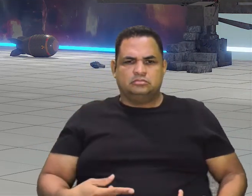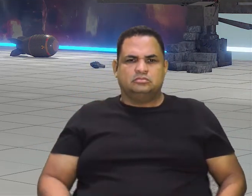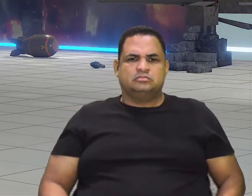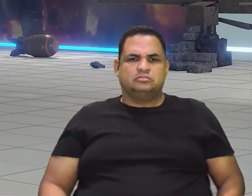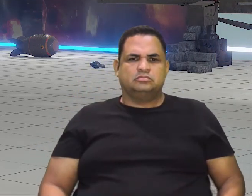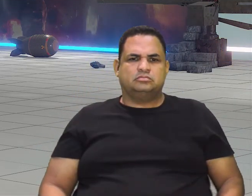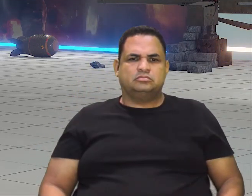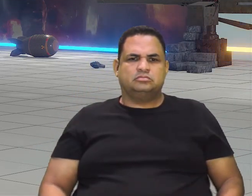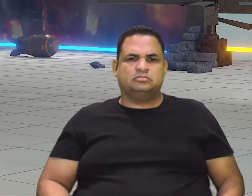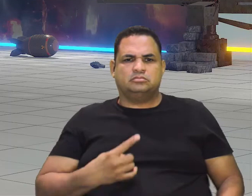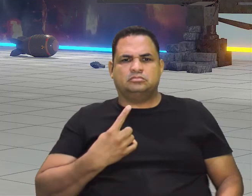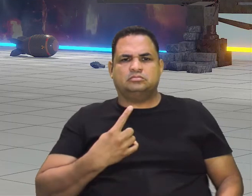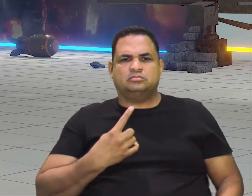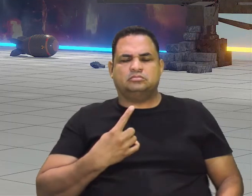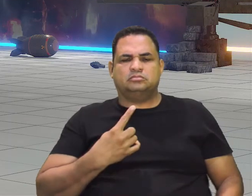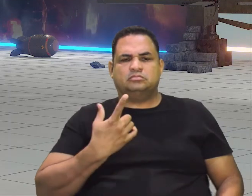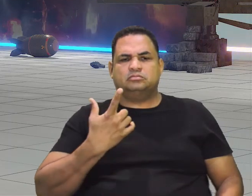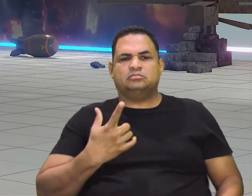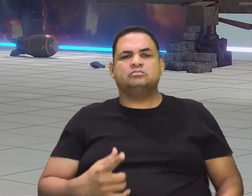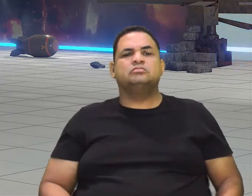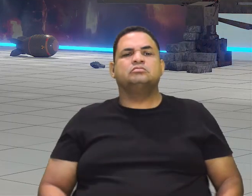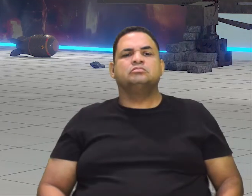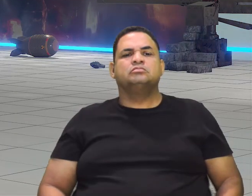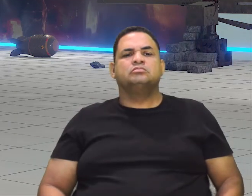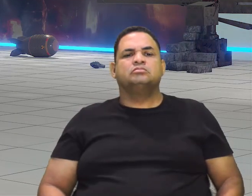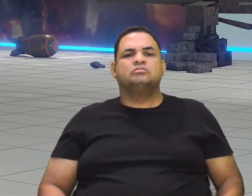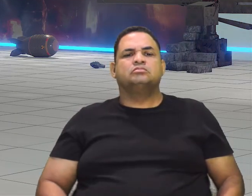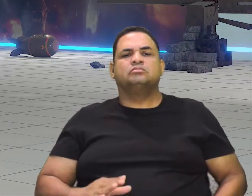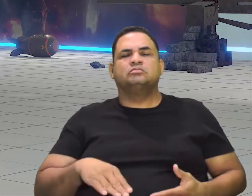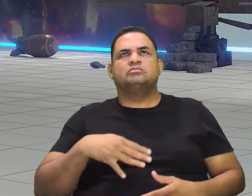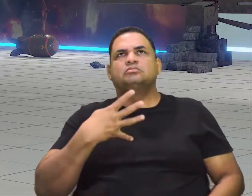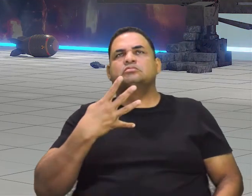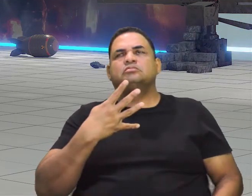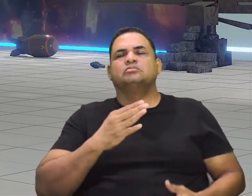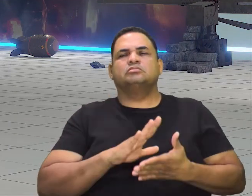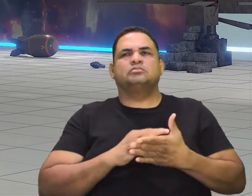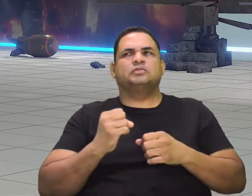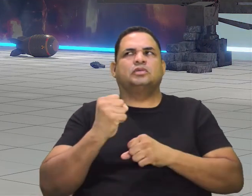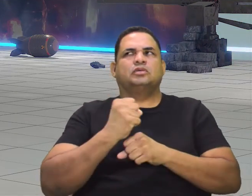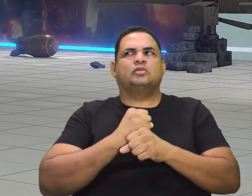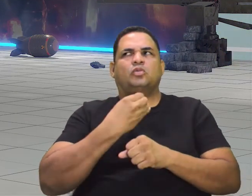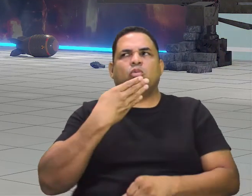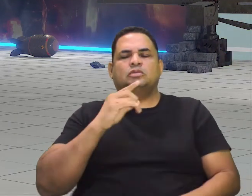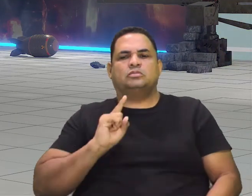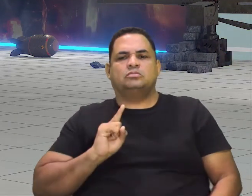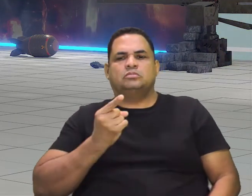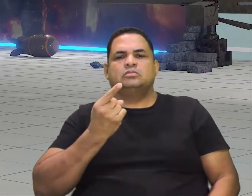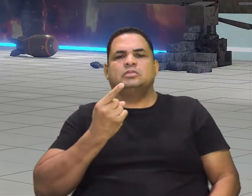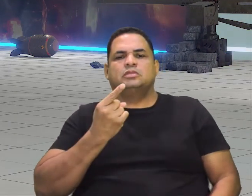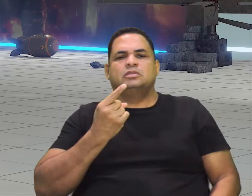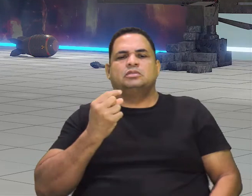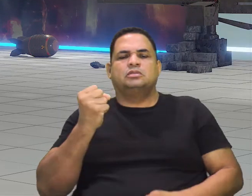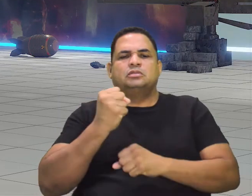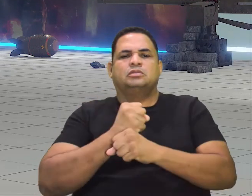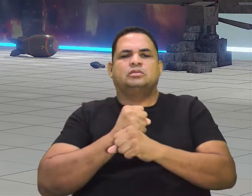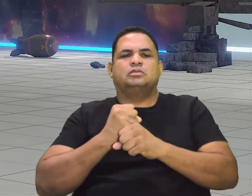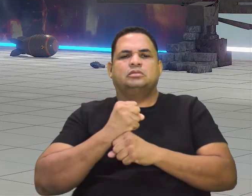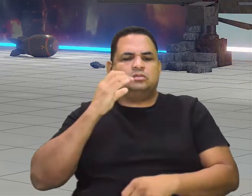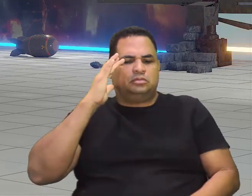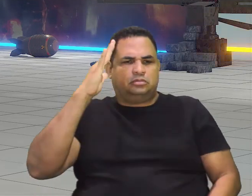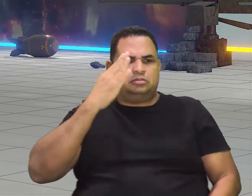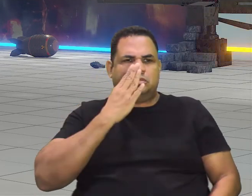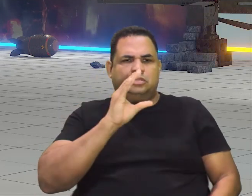humanidade. Uma que data de 4.000 anos, que é a teoria